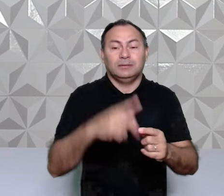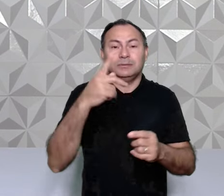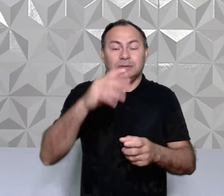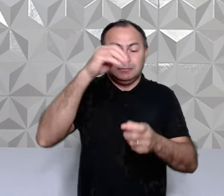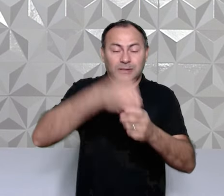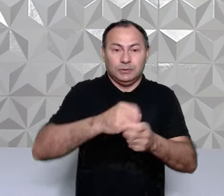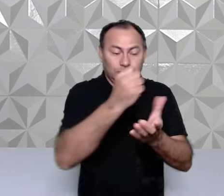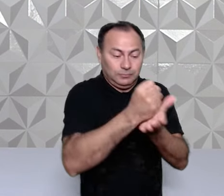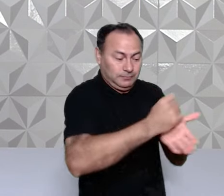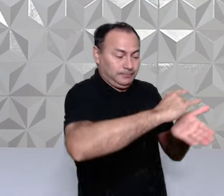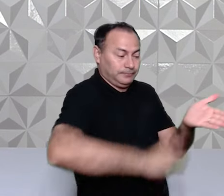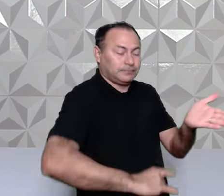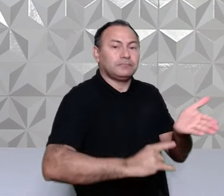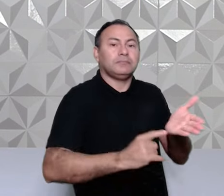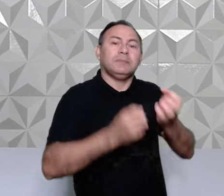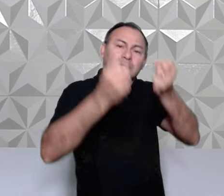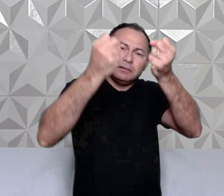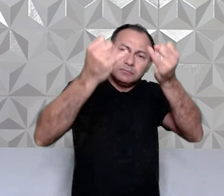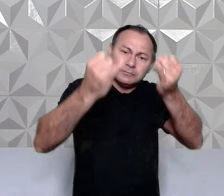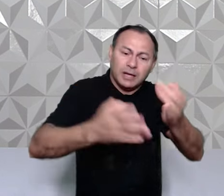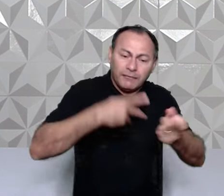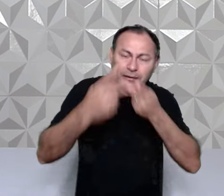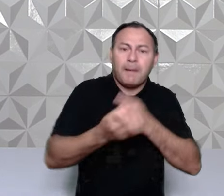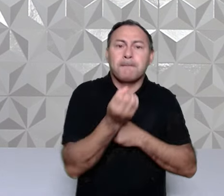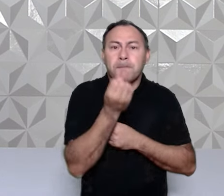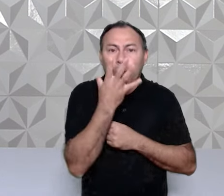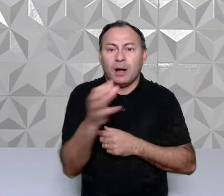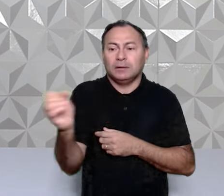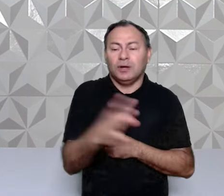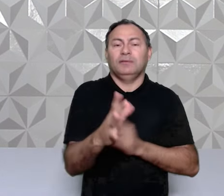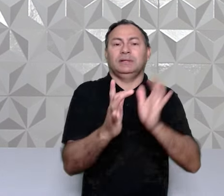porque no seu interior ela guarda